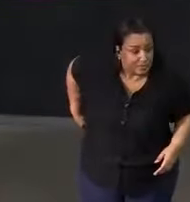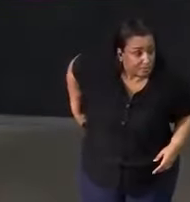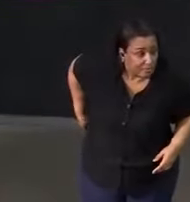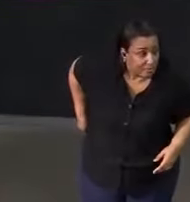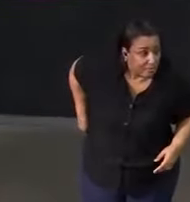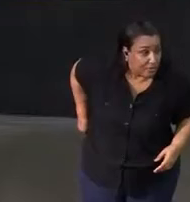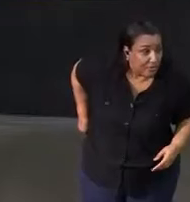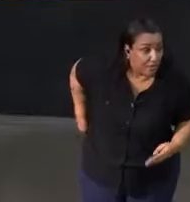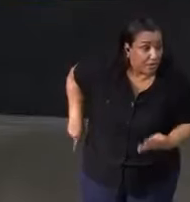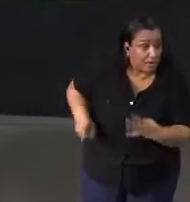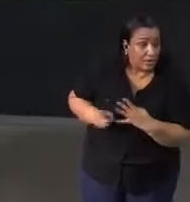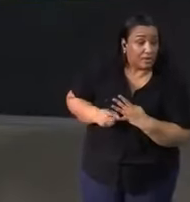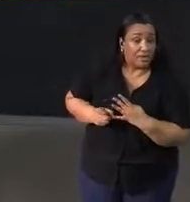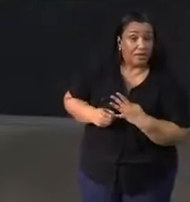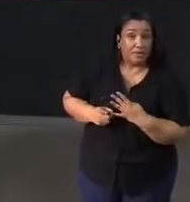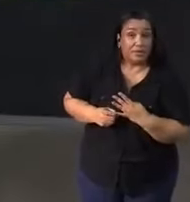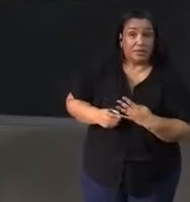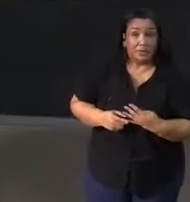Quarto,